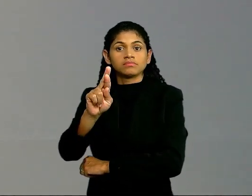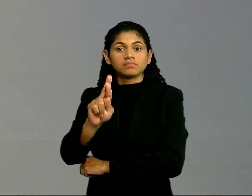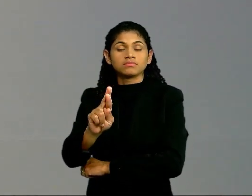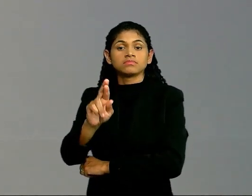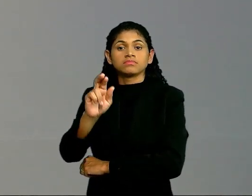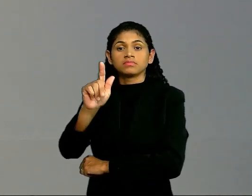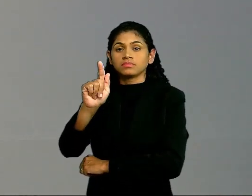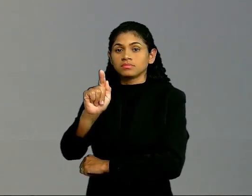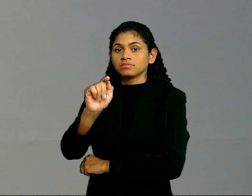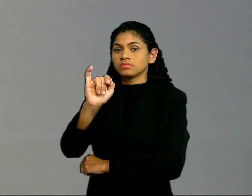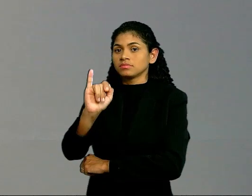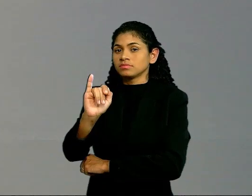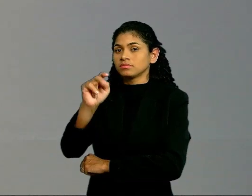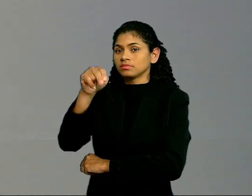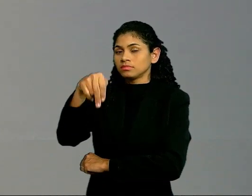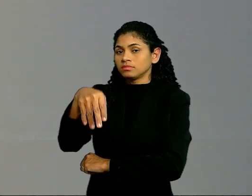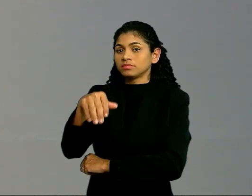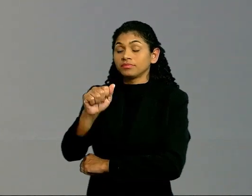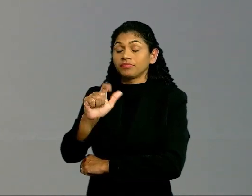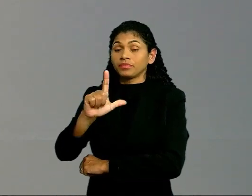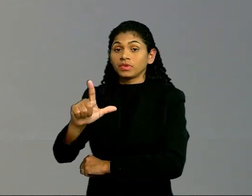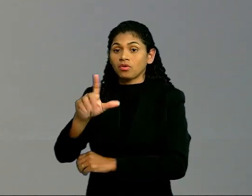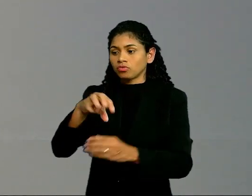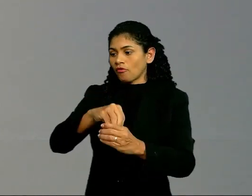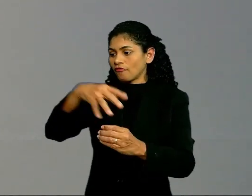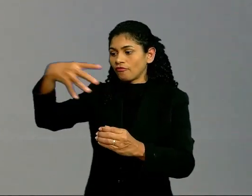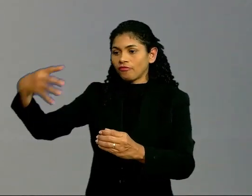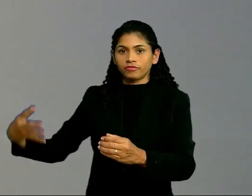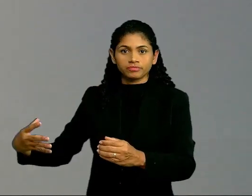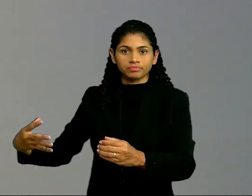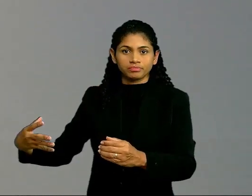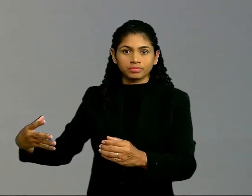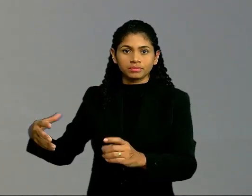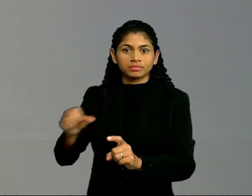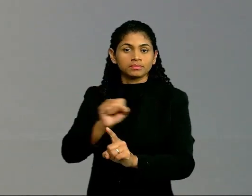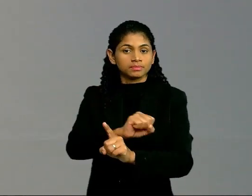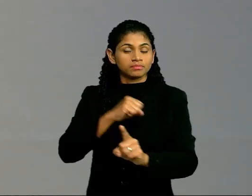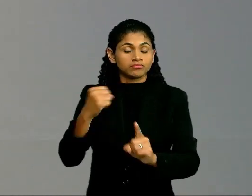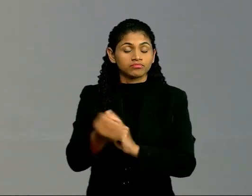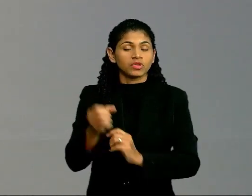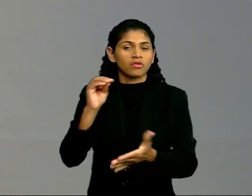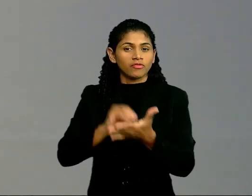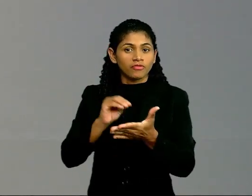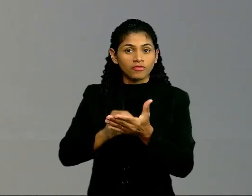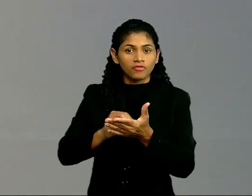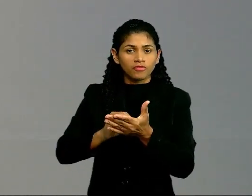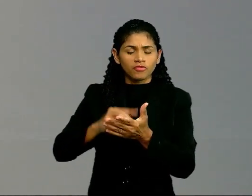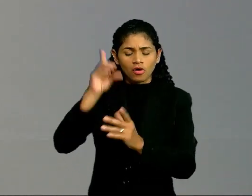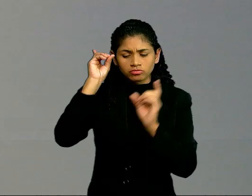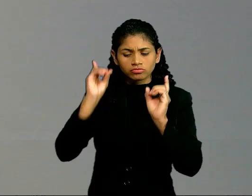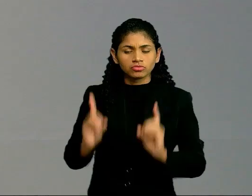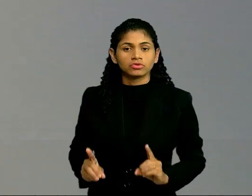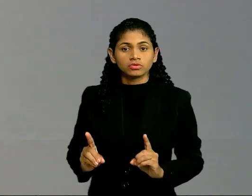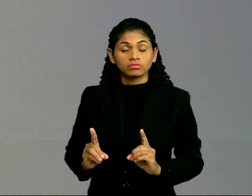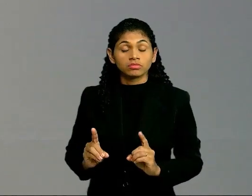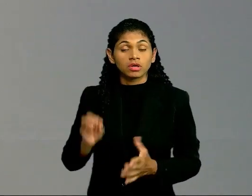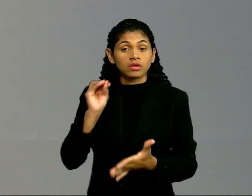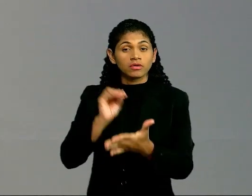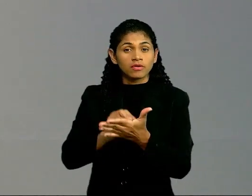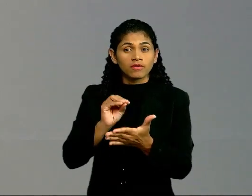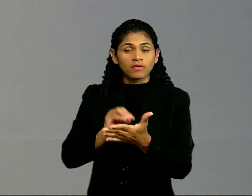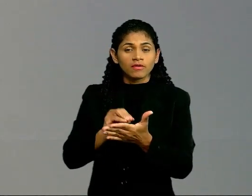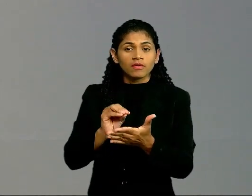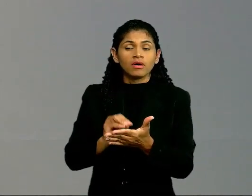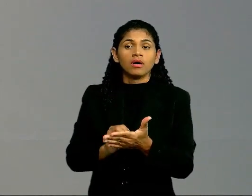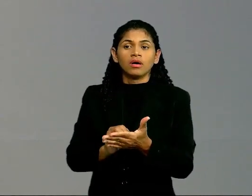à margem da sociedade, que lhe faltam direitos, que lhe falta ali uma correspondência do Estado, ela